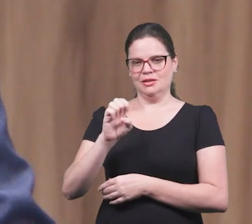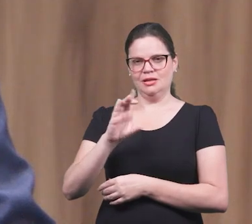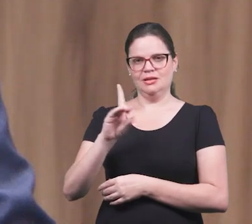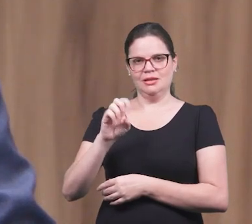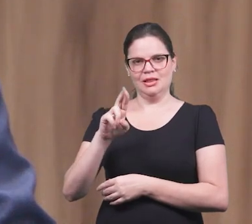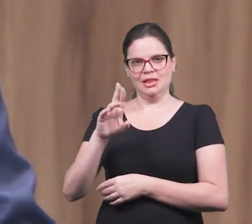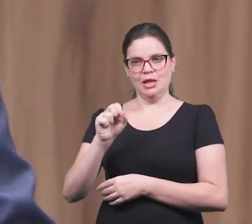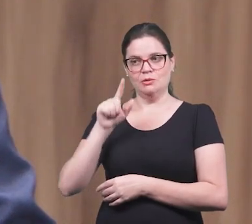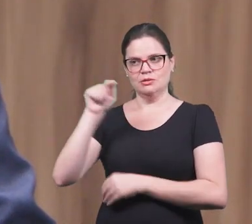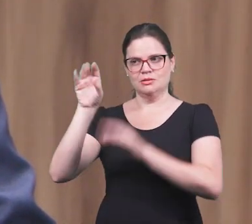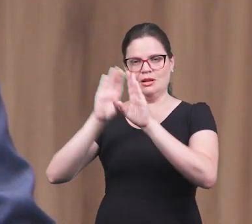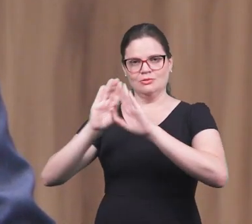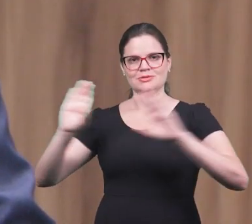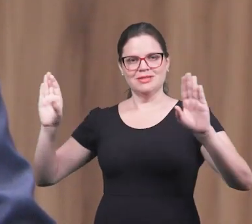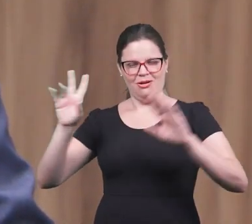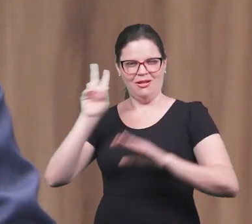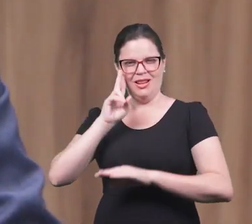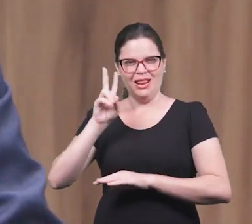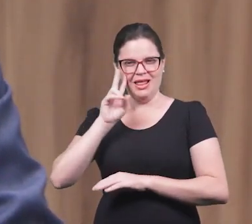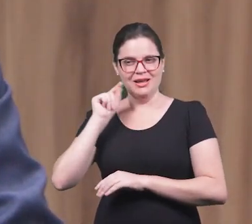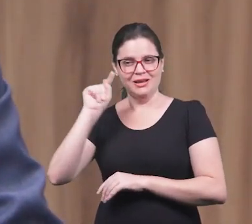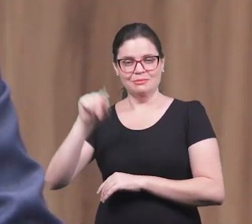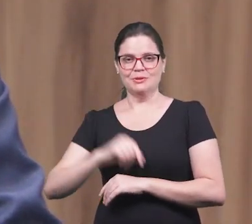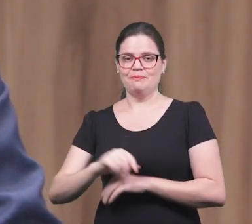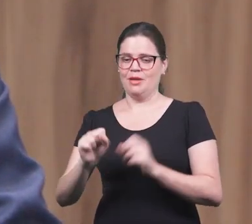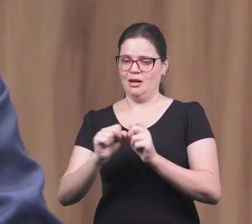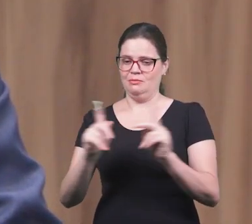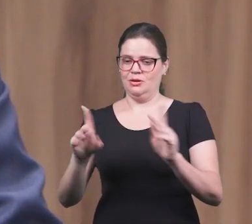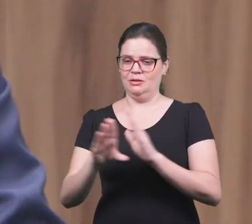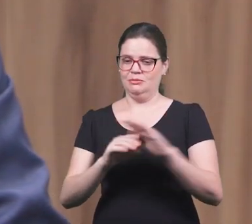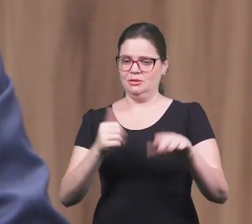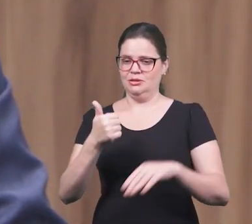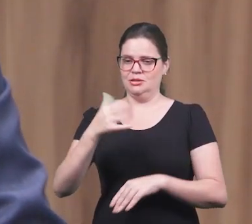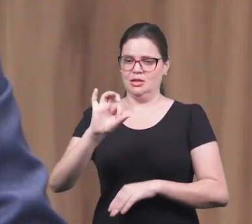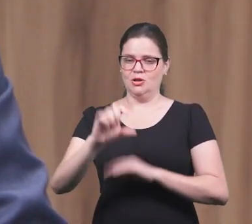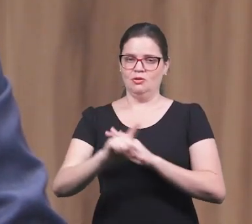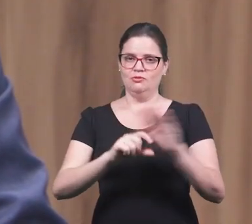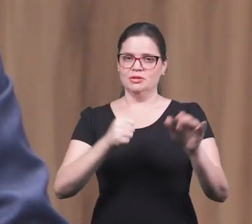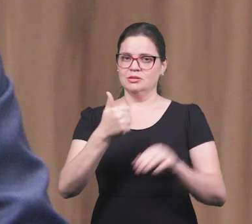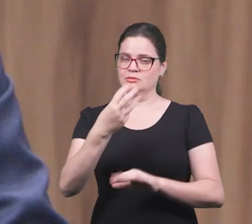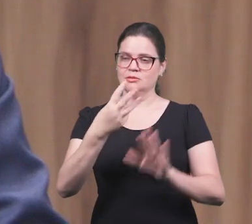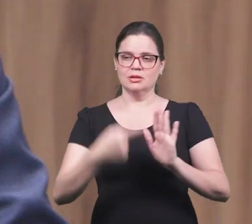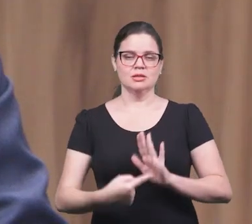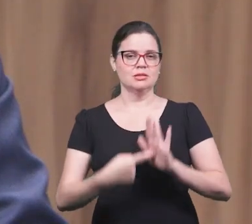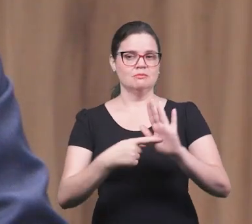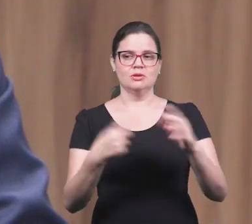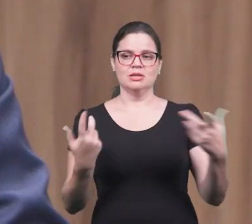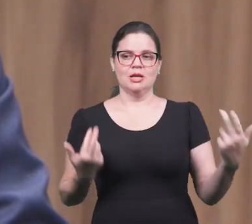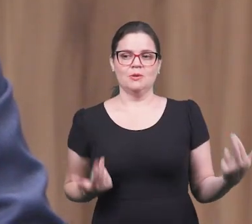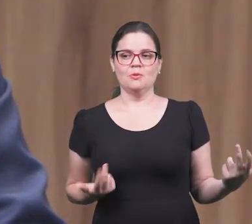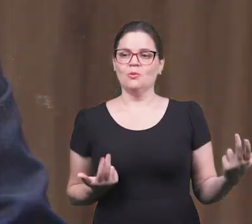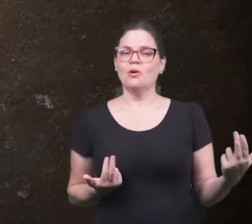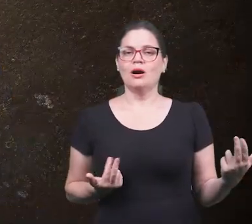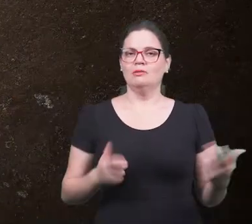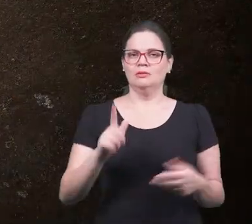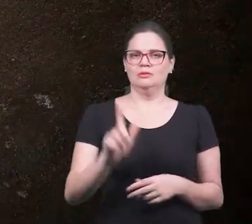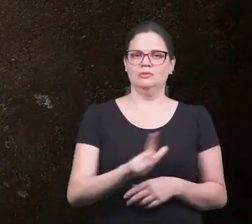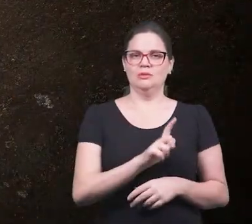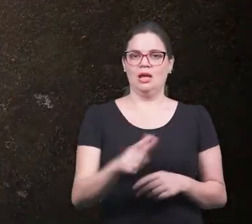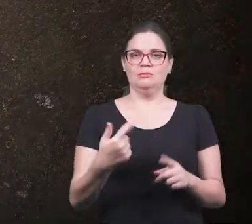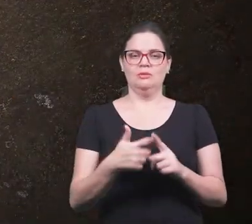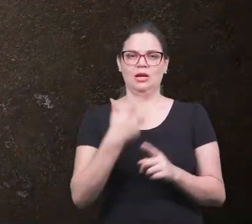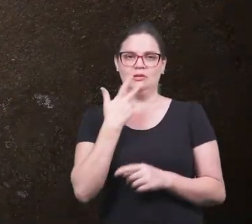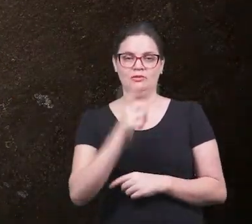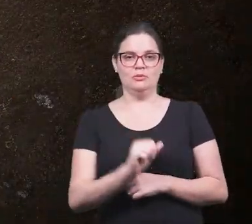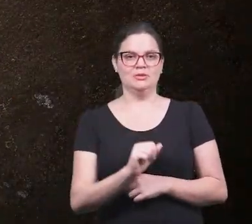19, o verso 13, responde exatamente aquilo que Lutero falou. Quando ele diz, a palavra